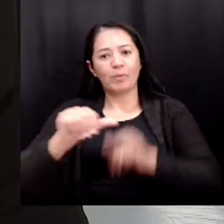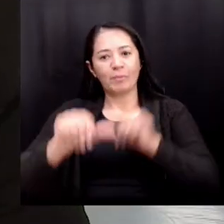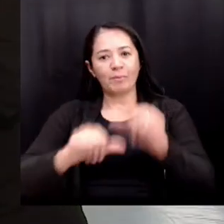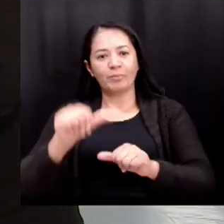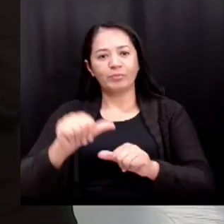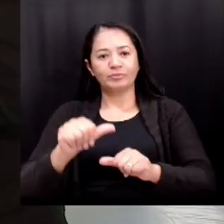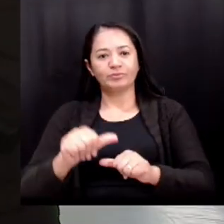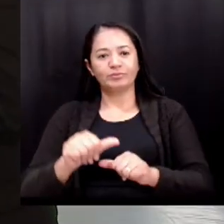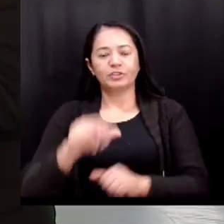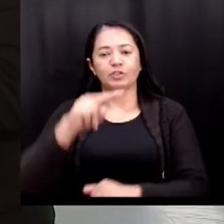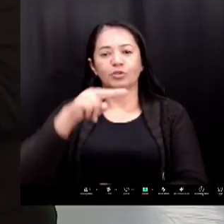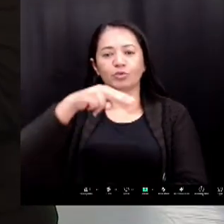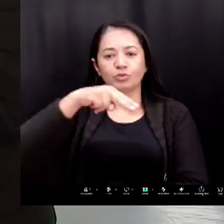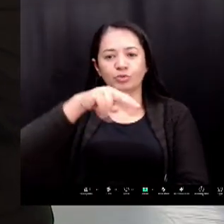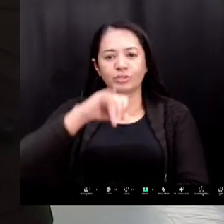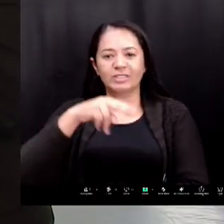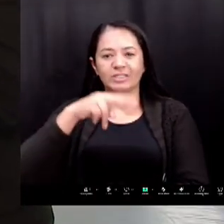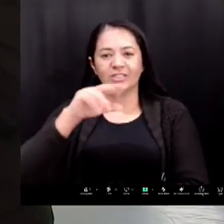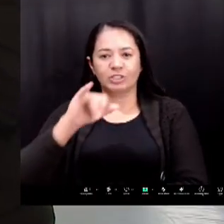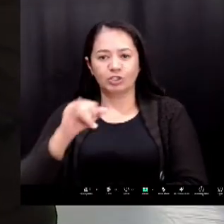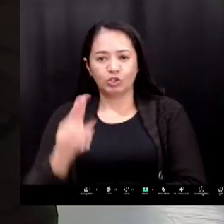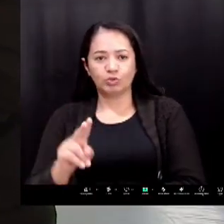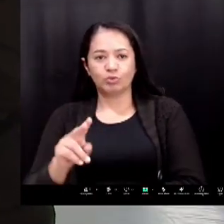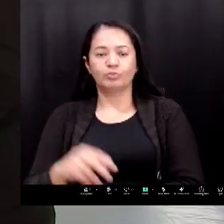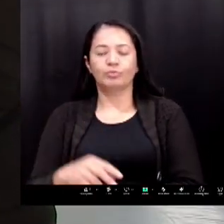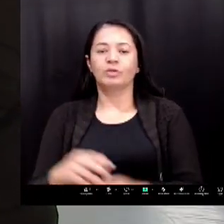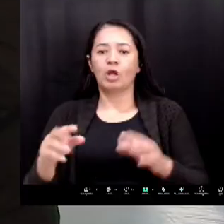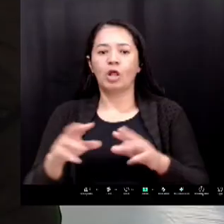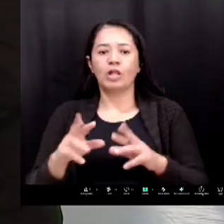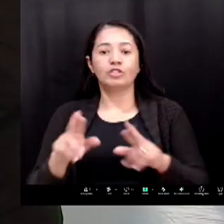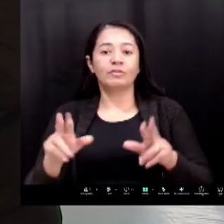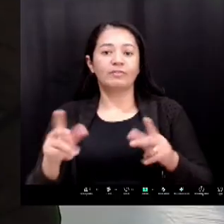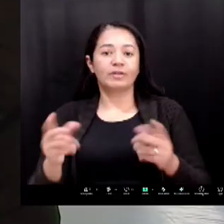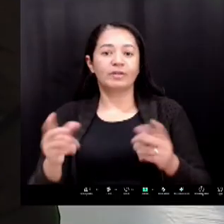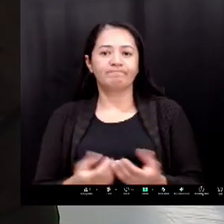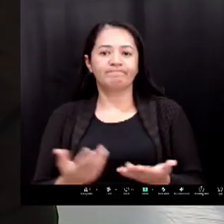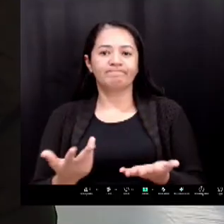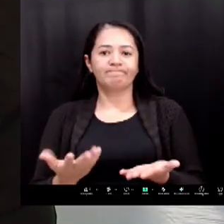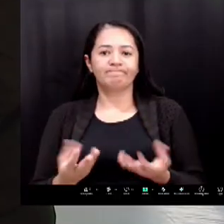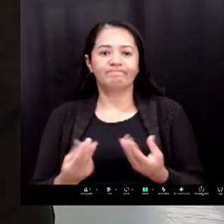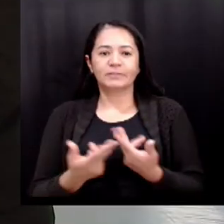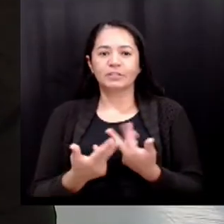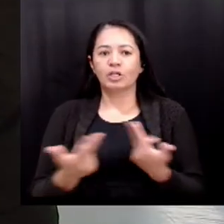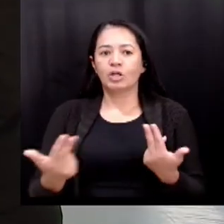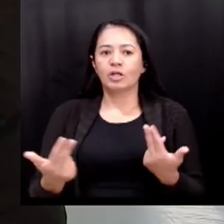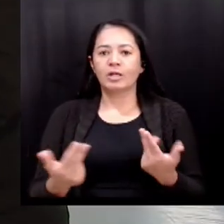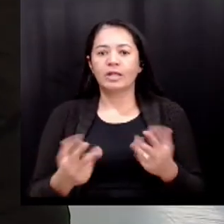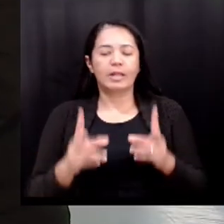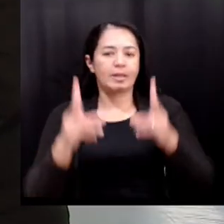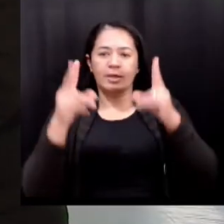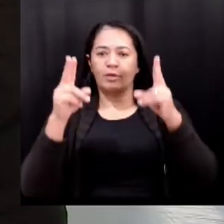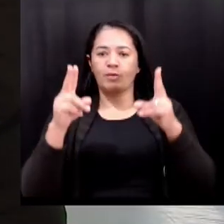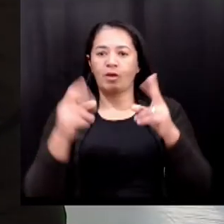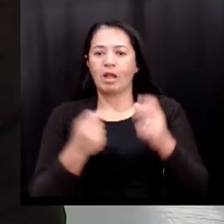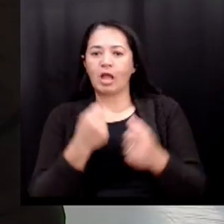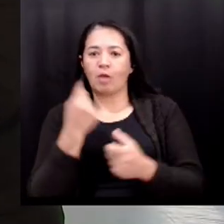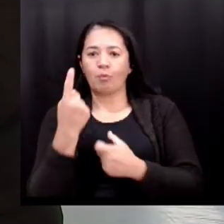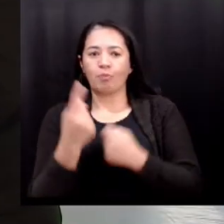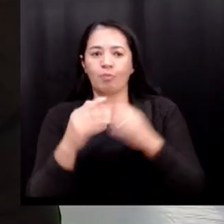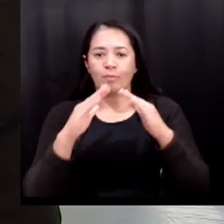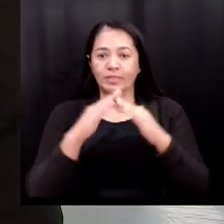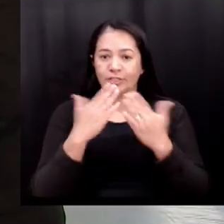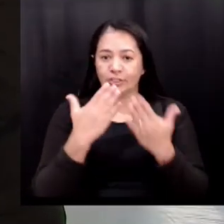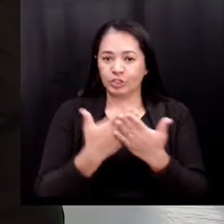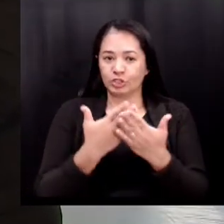ninpo? Na verdade, eles são coisas... são a mesma coisa. Muitas escolas referenciam com